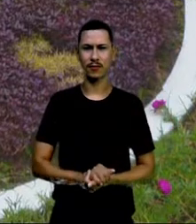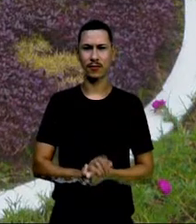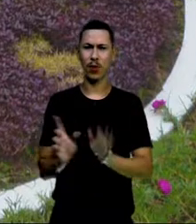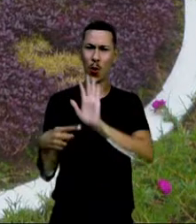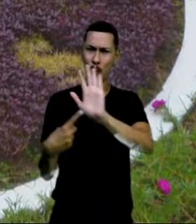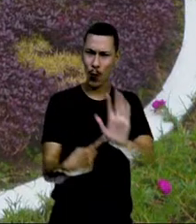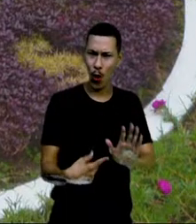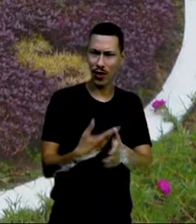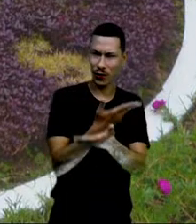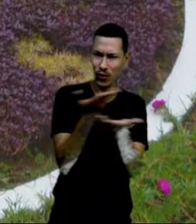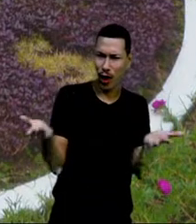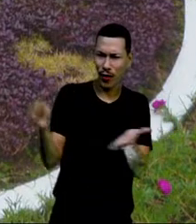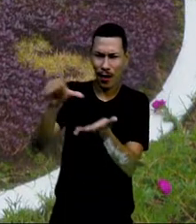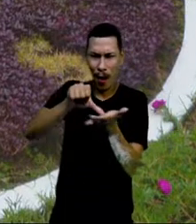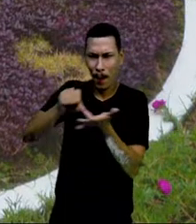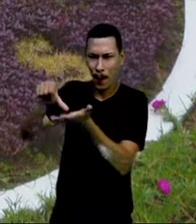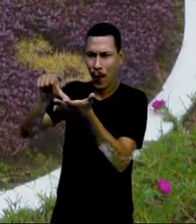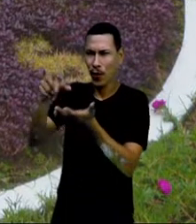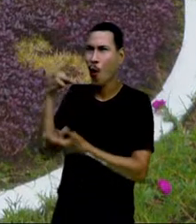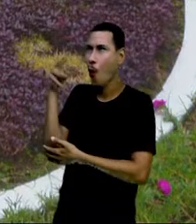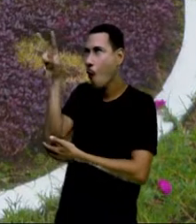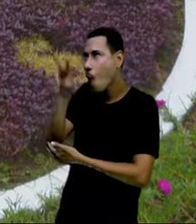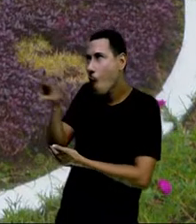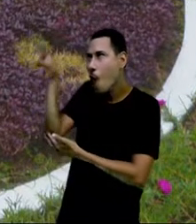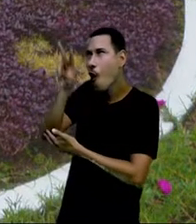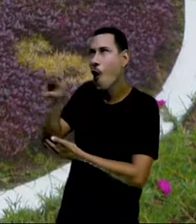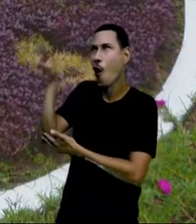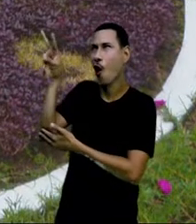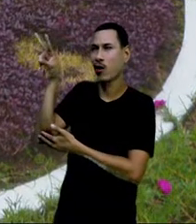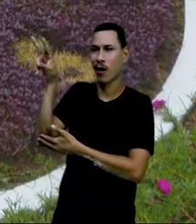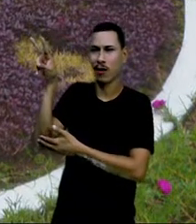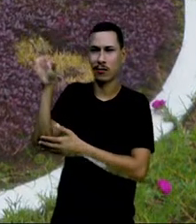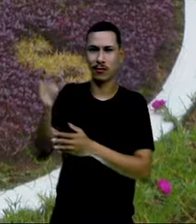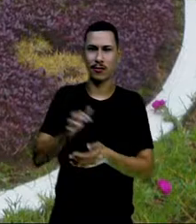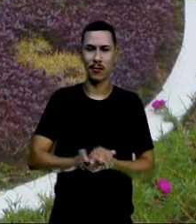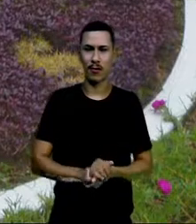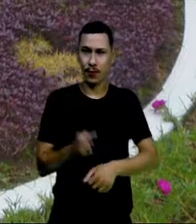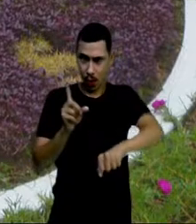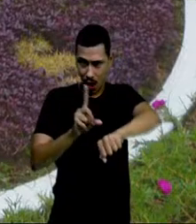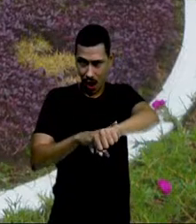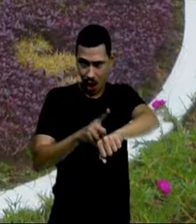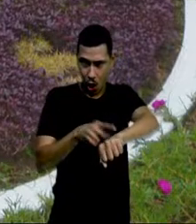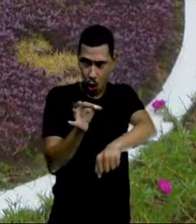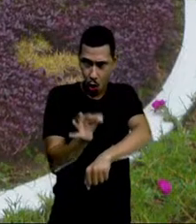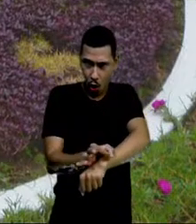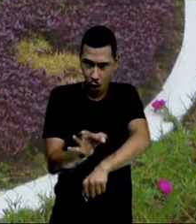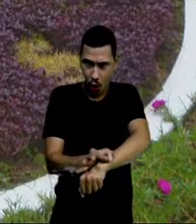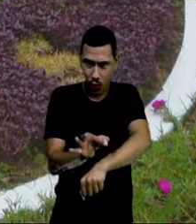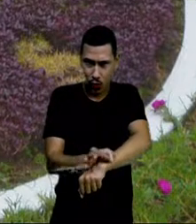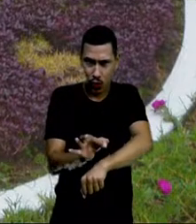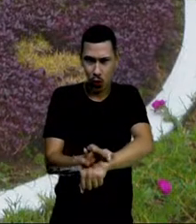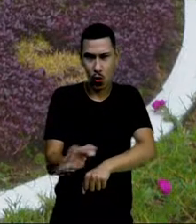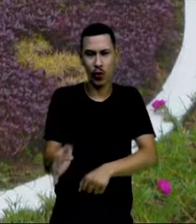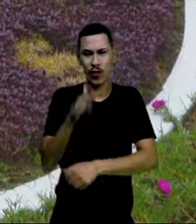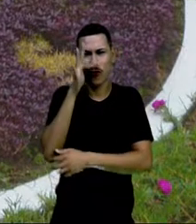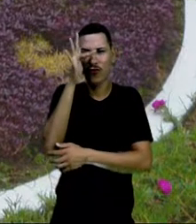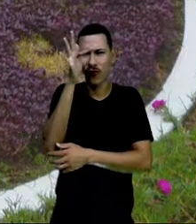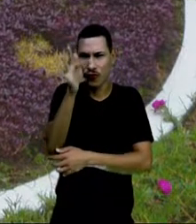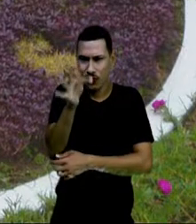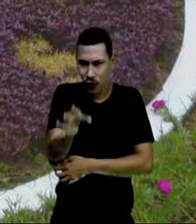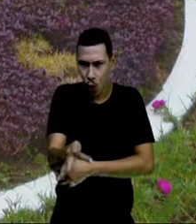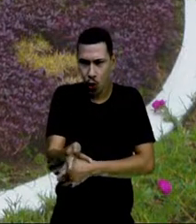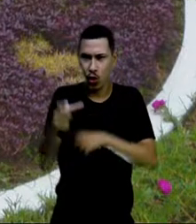devem conhecer essa praça linda, esse relógio de flores que fica em Garanhuns, no Agreste Pernambucano. Pois